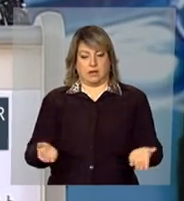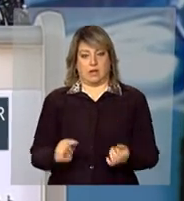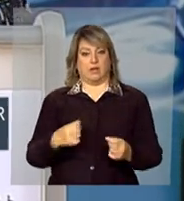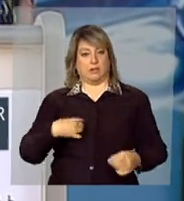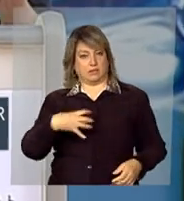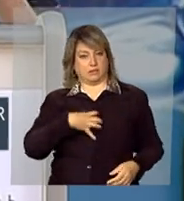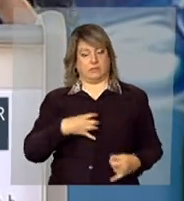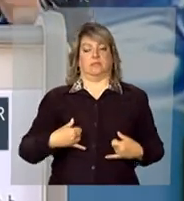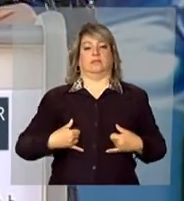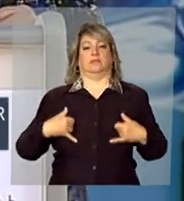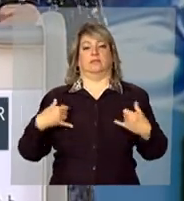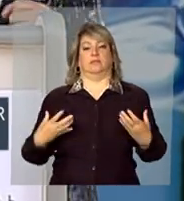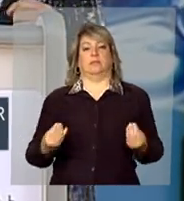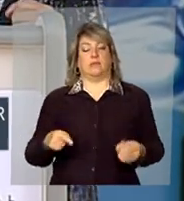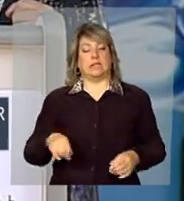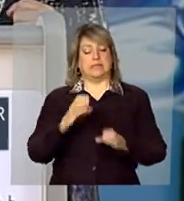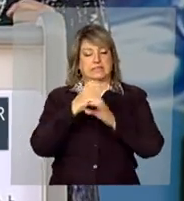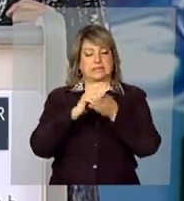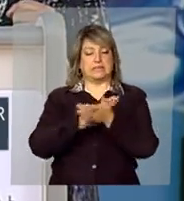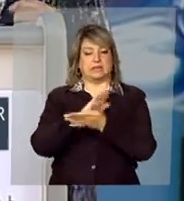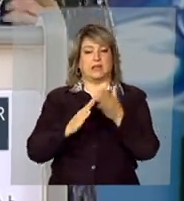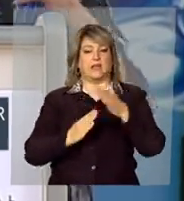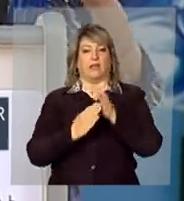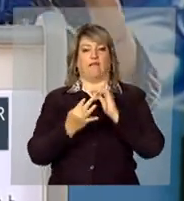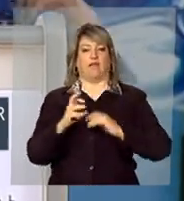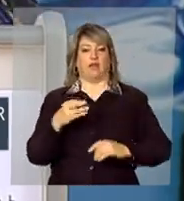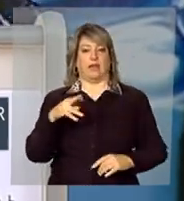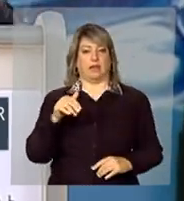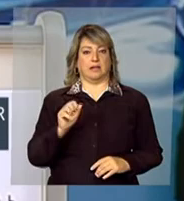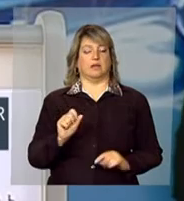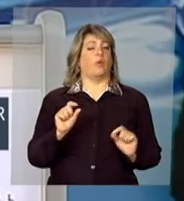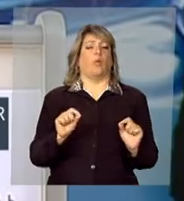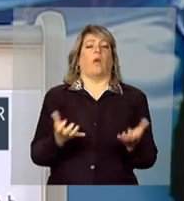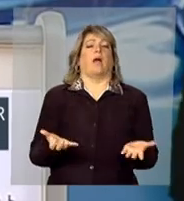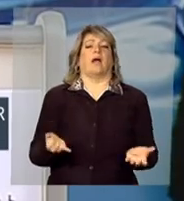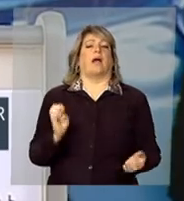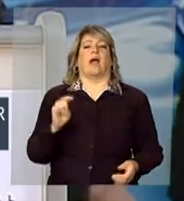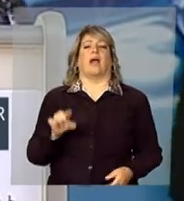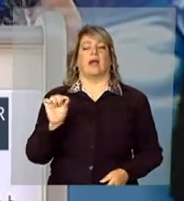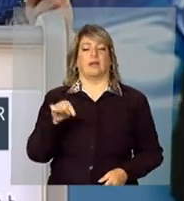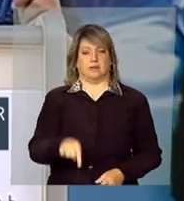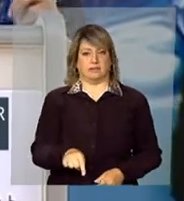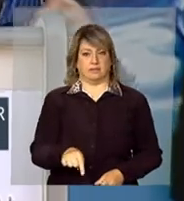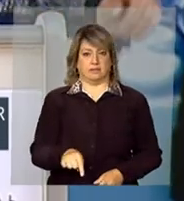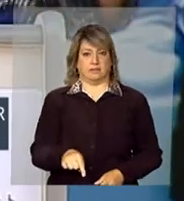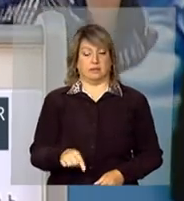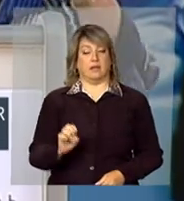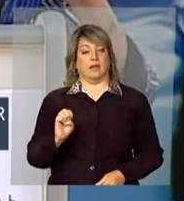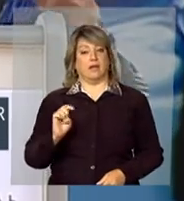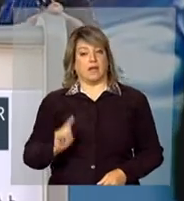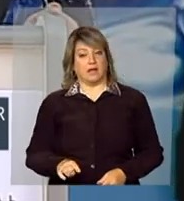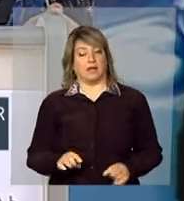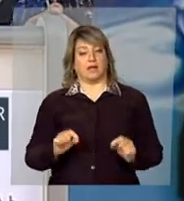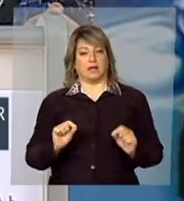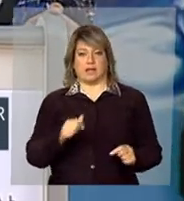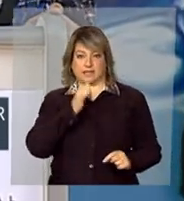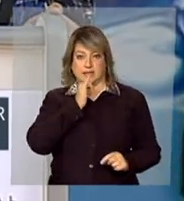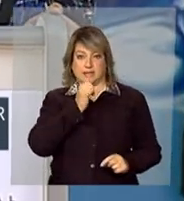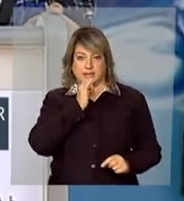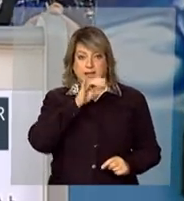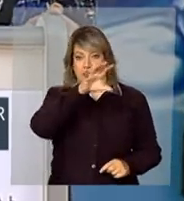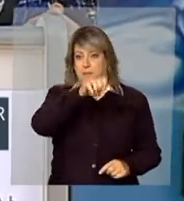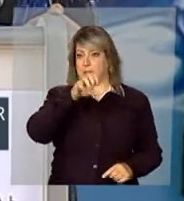orgulho dele, que é o Ciência Sem Fronteiras. O que é o Ciência Sem Fronteiras? É pegar 100 mil